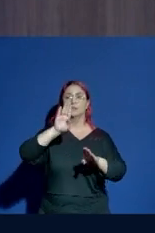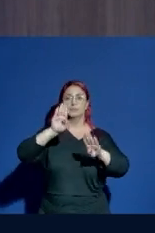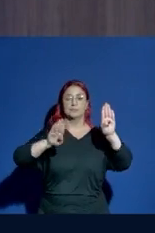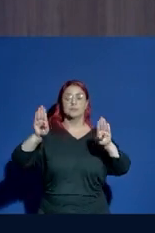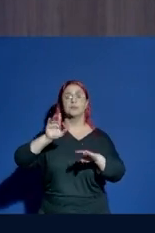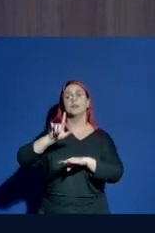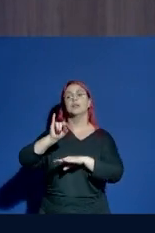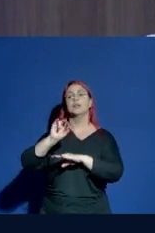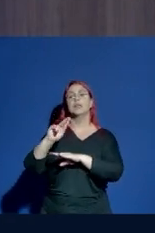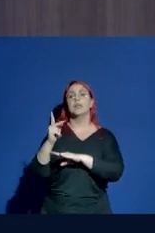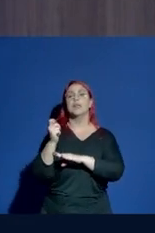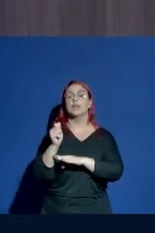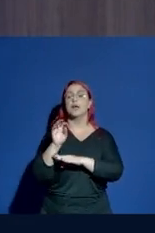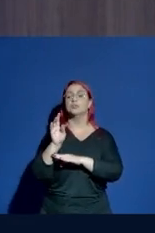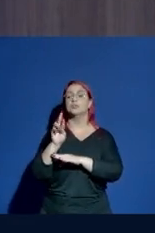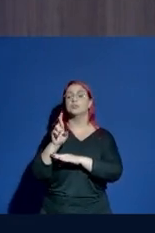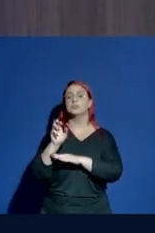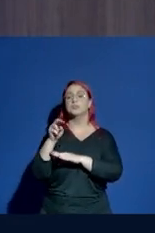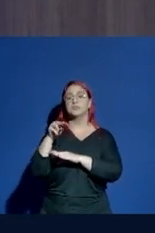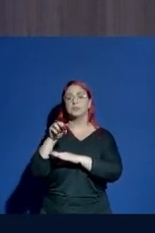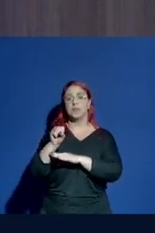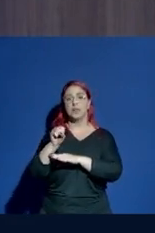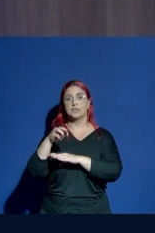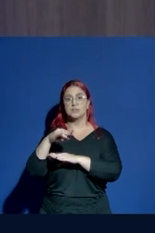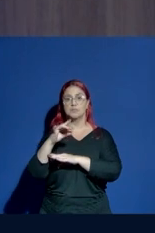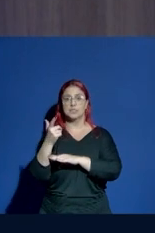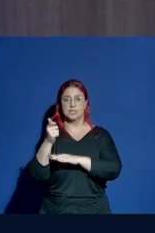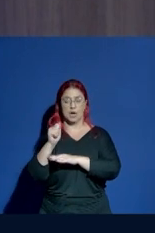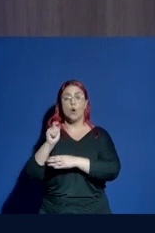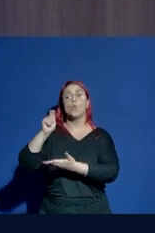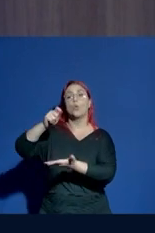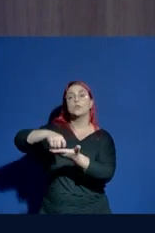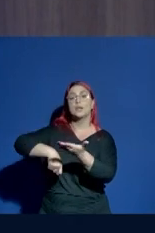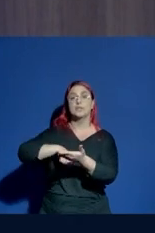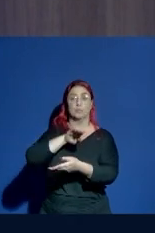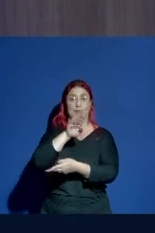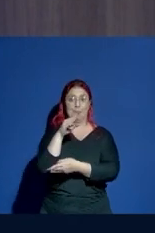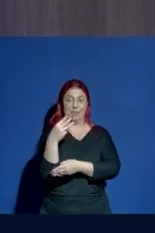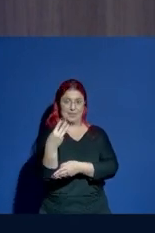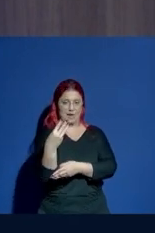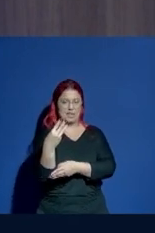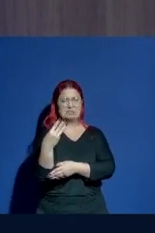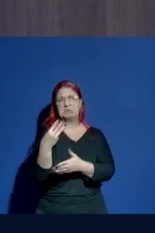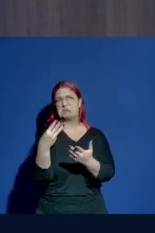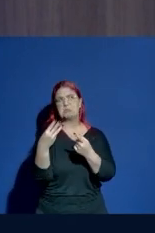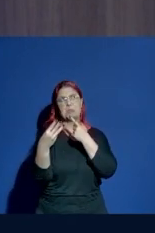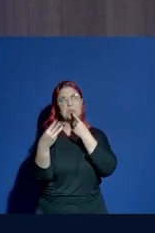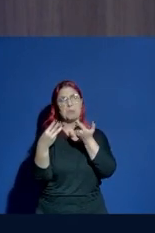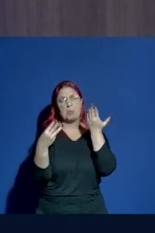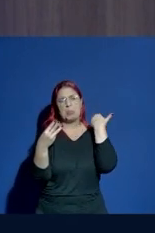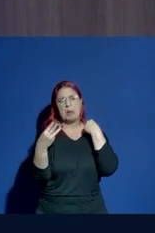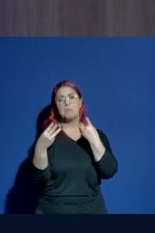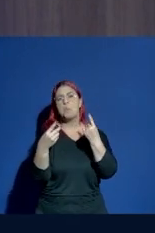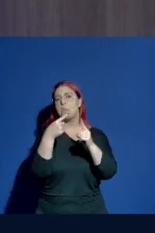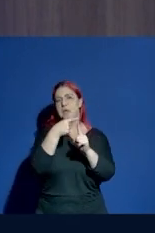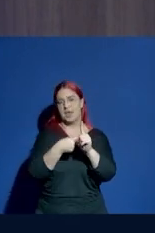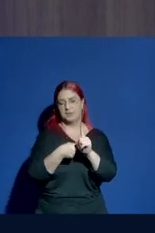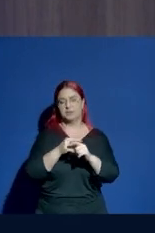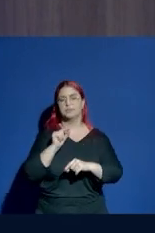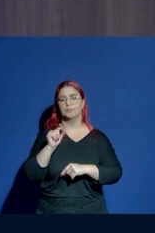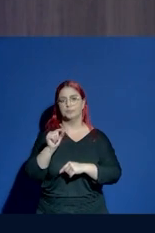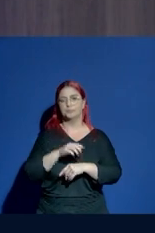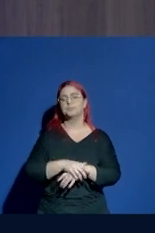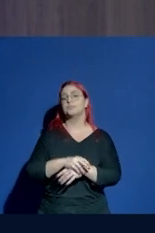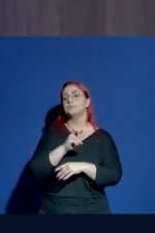transmissão contratamos 16 bilhões aqui na B3 a pouco mais de um mês é um pacote